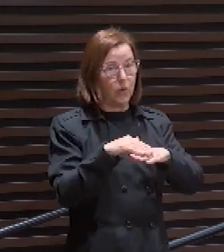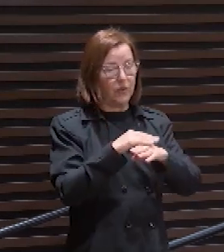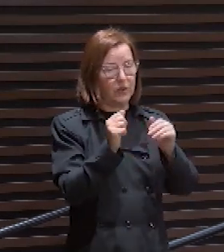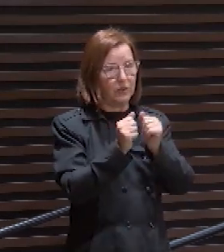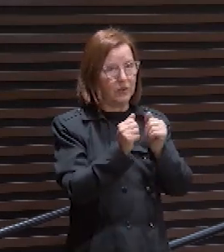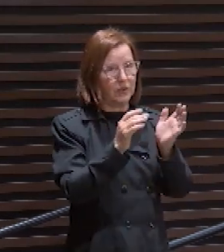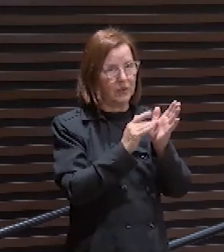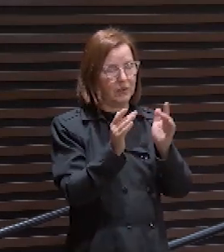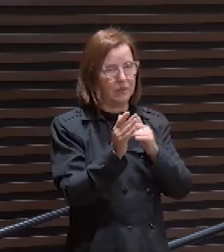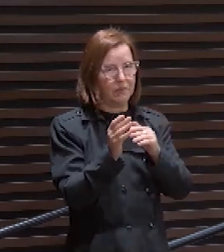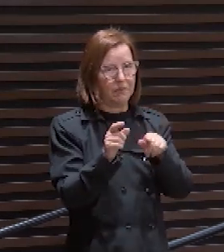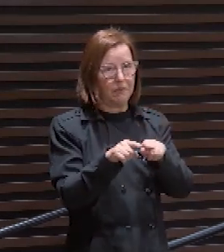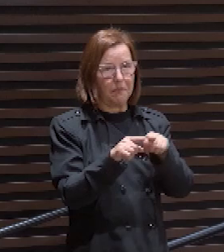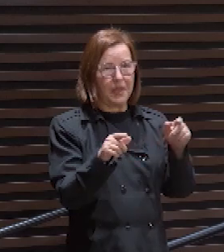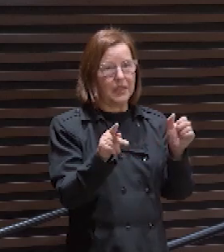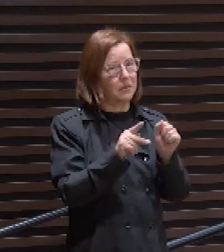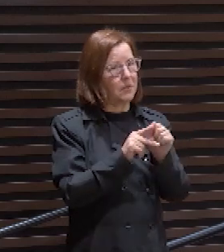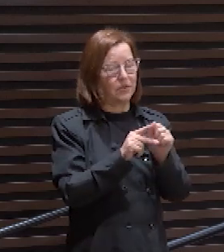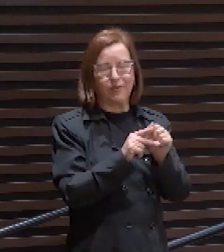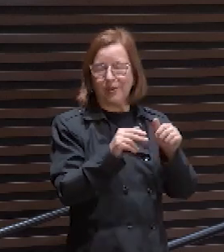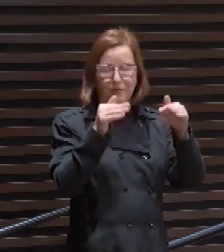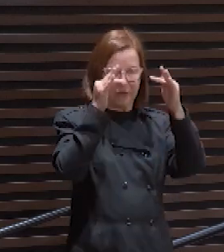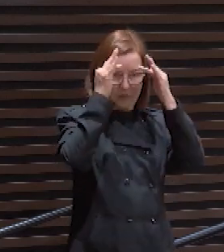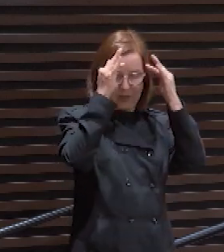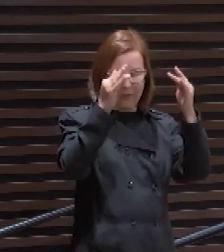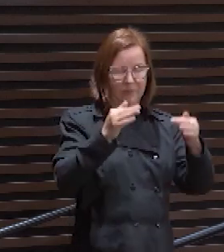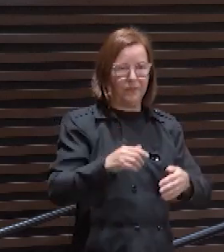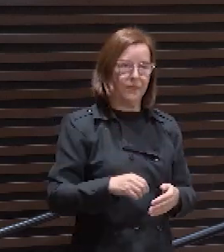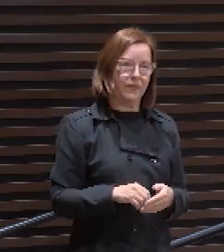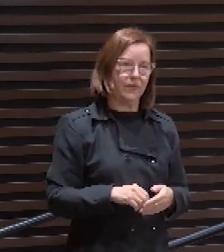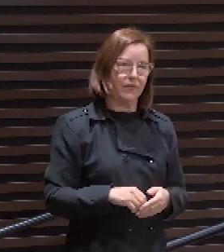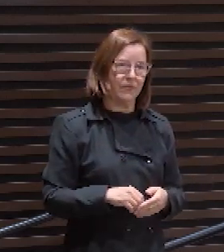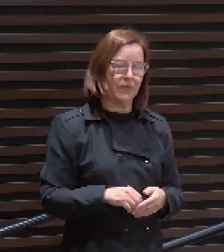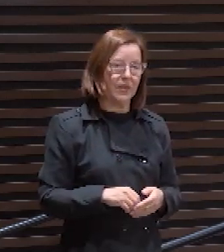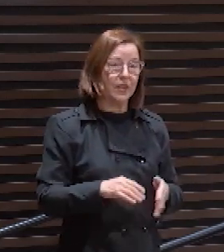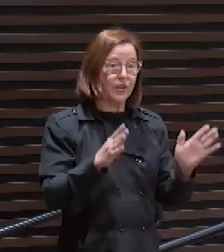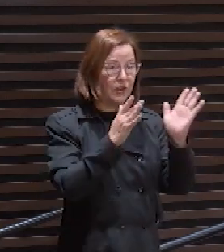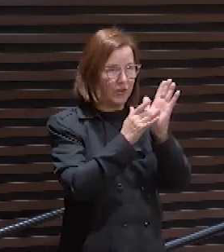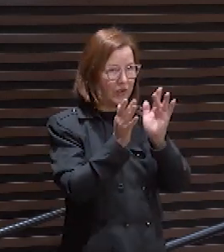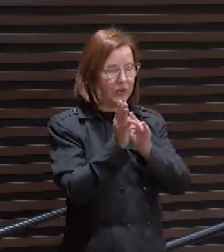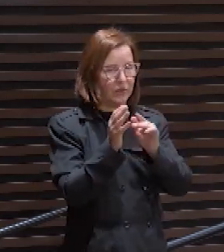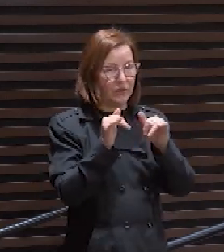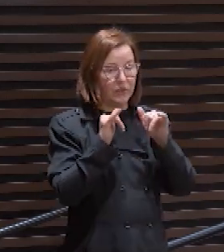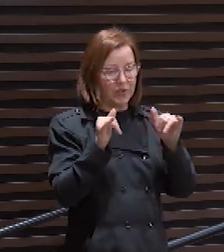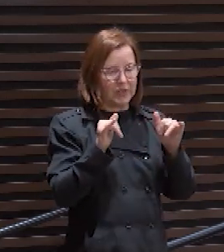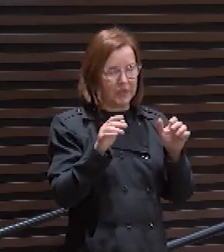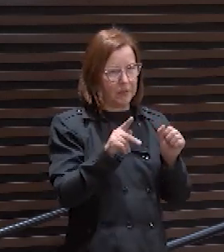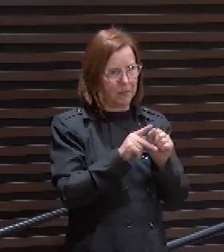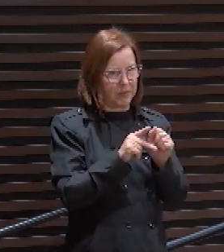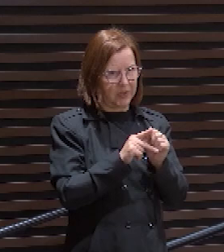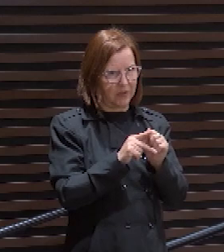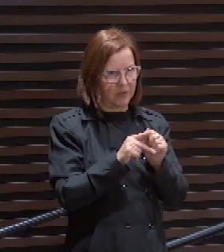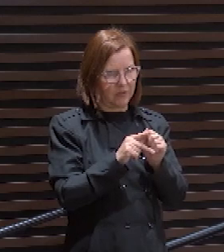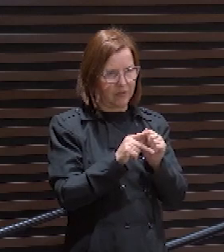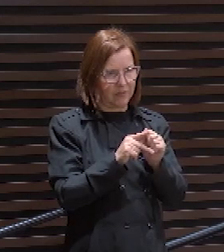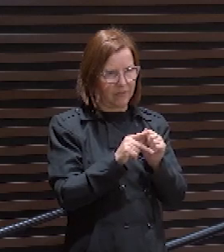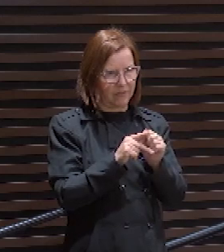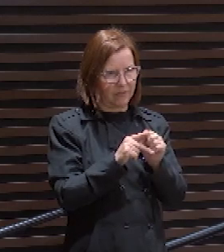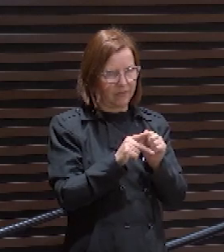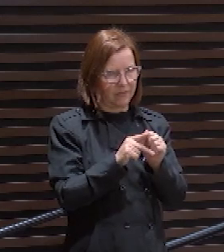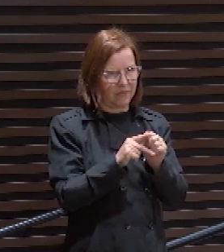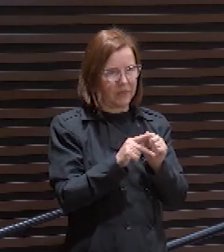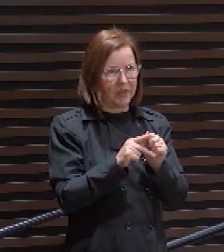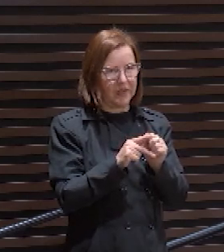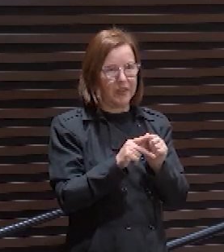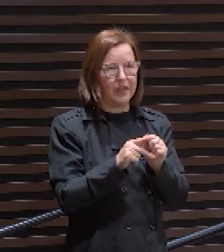irmãos, era um discípulo infiel. Assim como Jesus disse a Pedro, esse homem que esteve com Jesus, negou